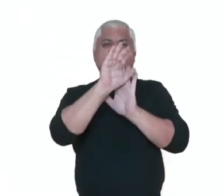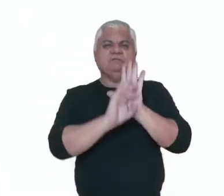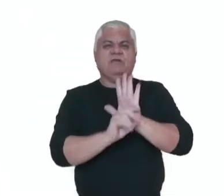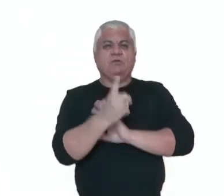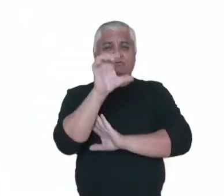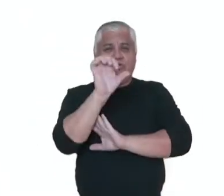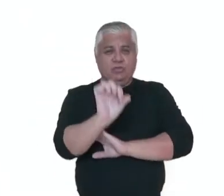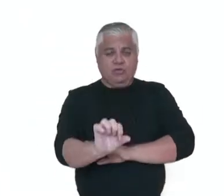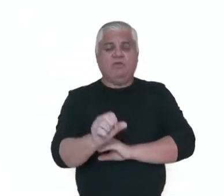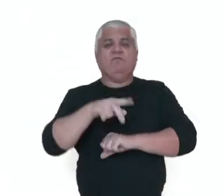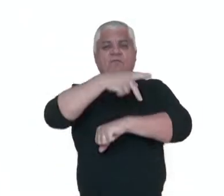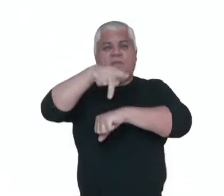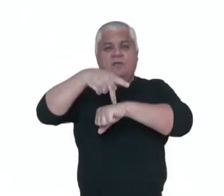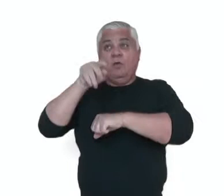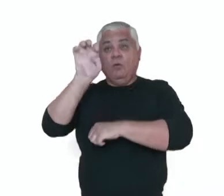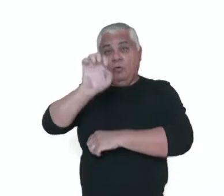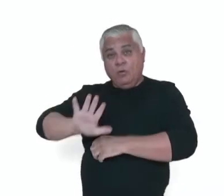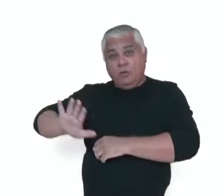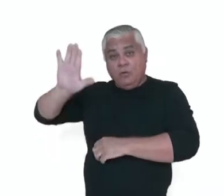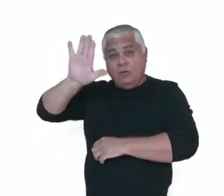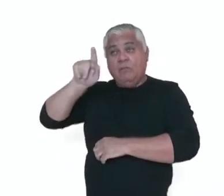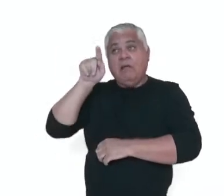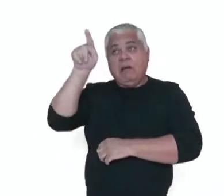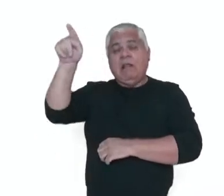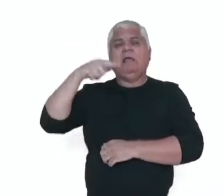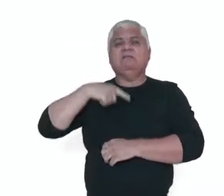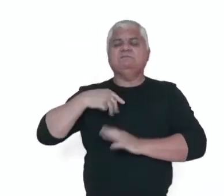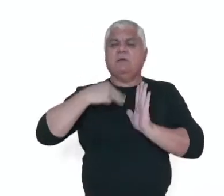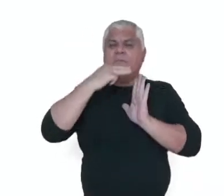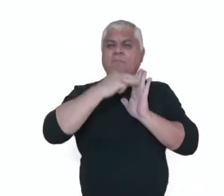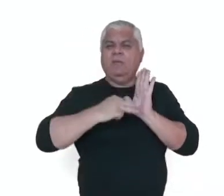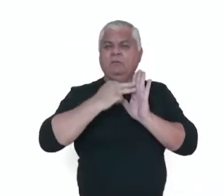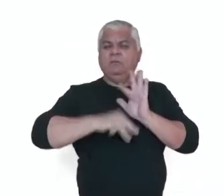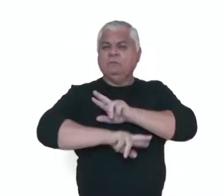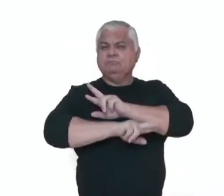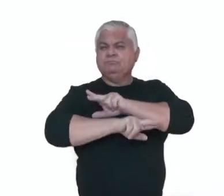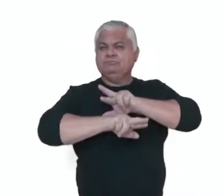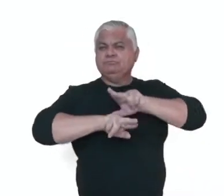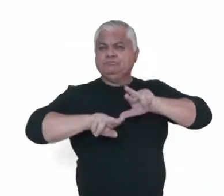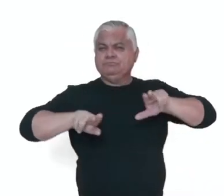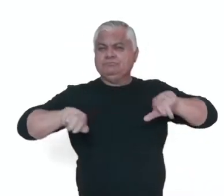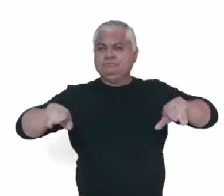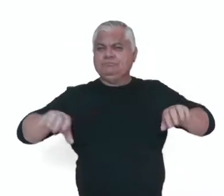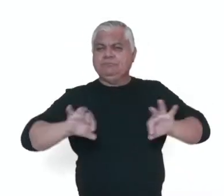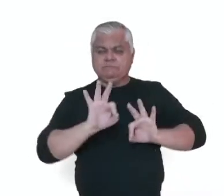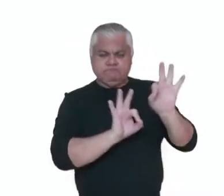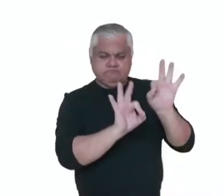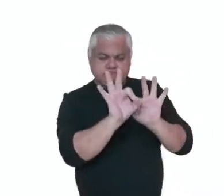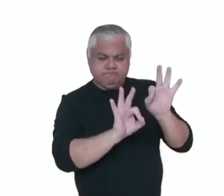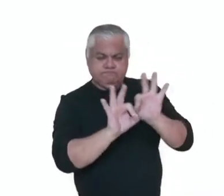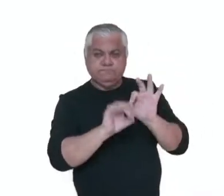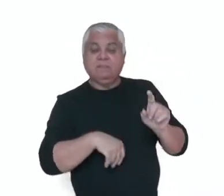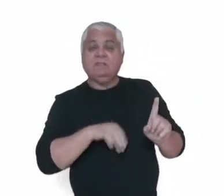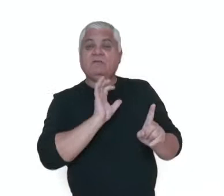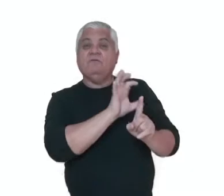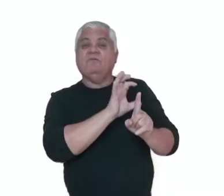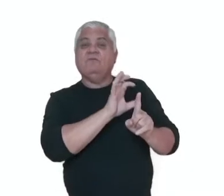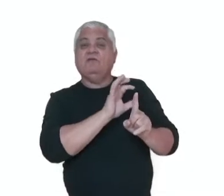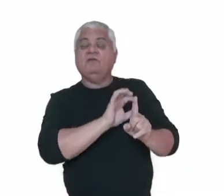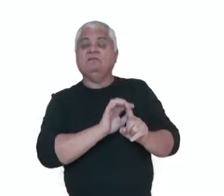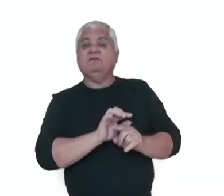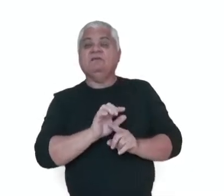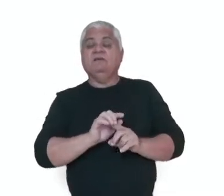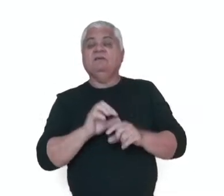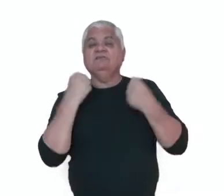em países europeus, muitos métodos ginásticos foram desenvolvidos. influenciando a ginástica mundial e,